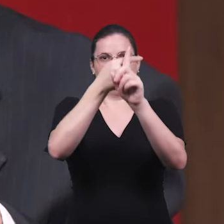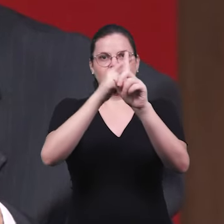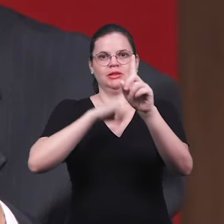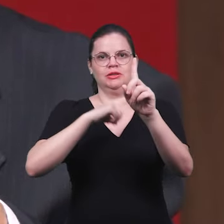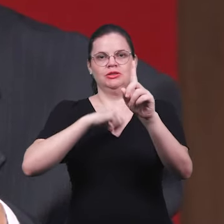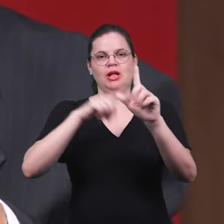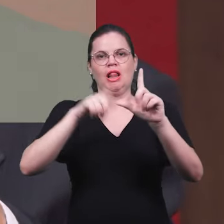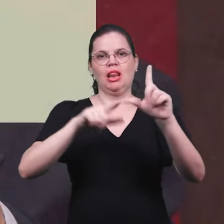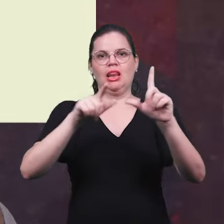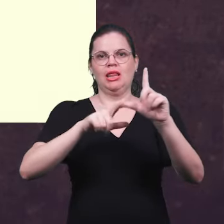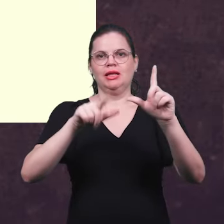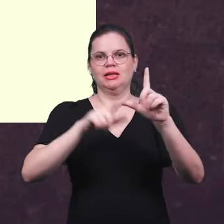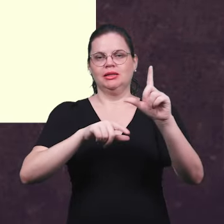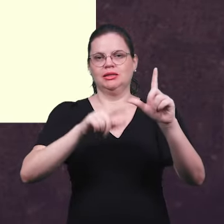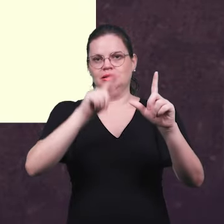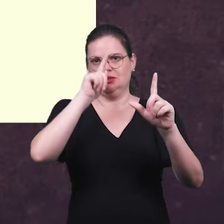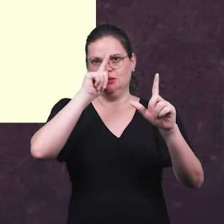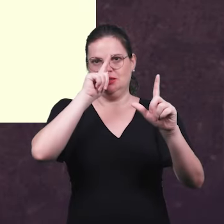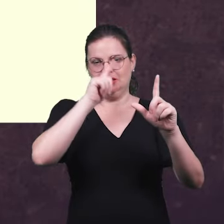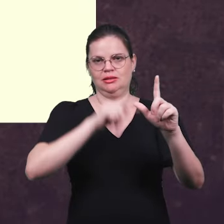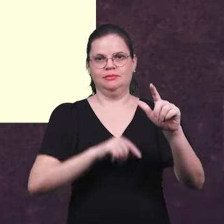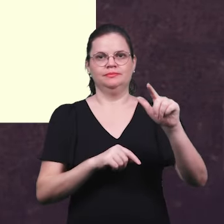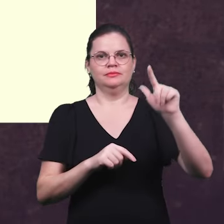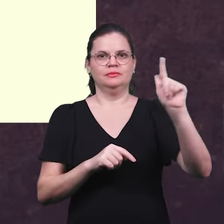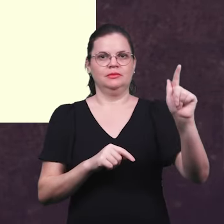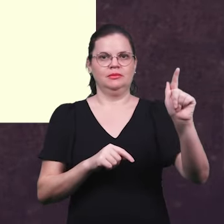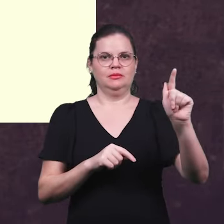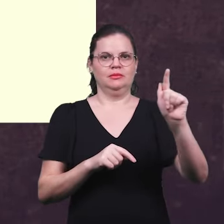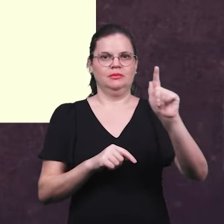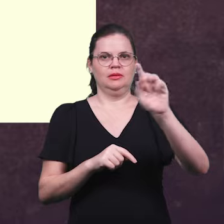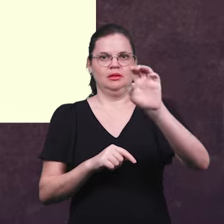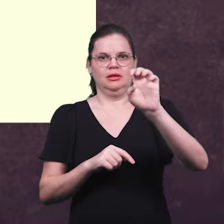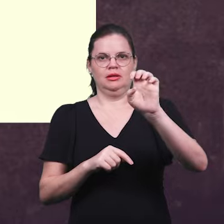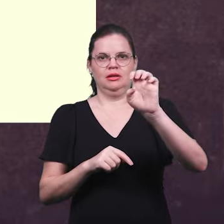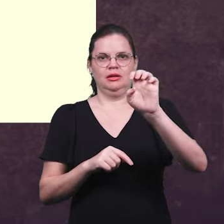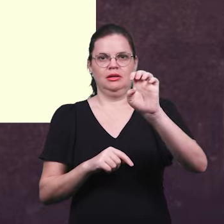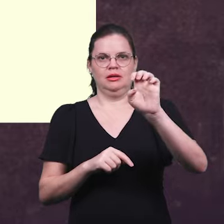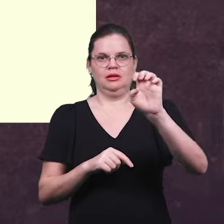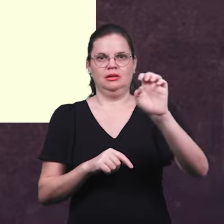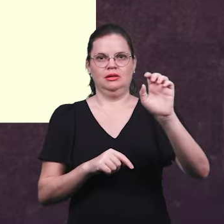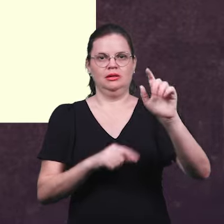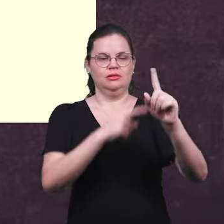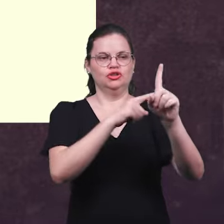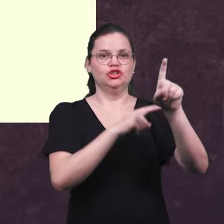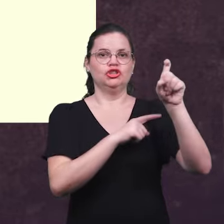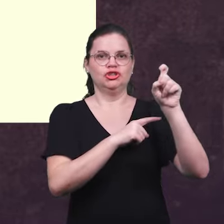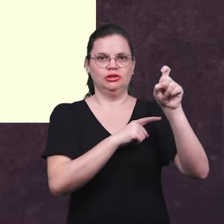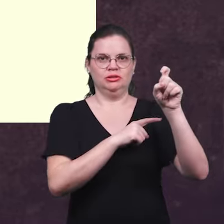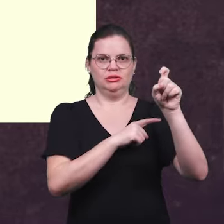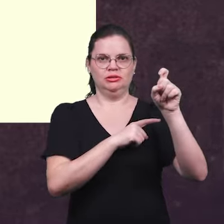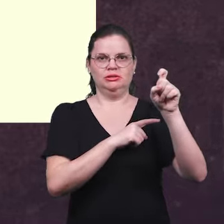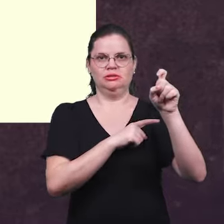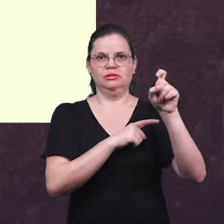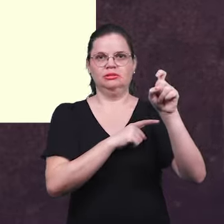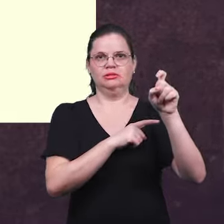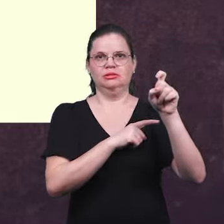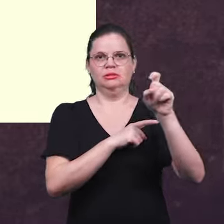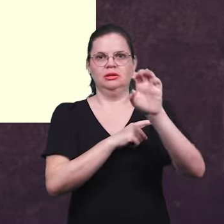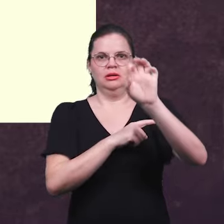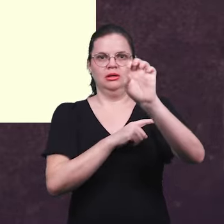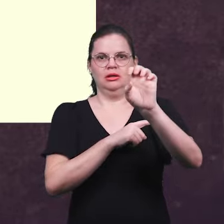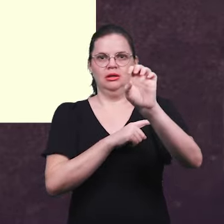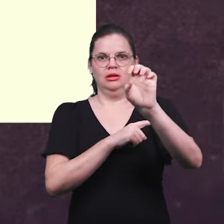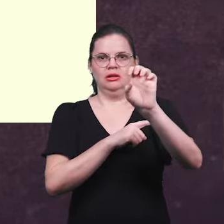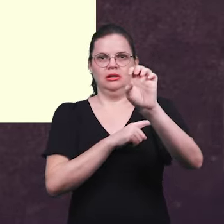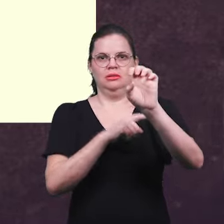Ki e Rho. O Ki corresponde ao nosso X e o Rho corresponde ao nosso